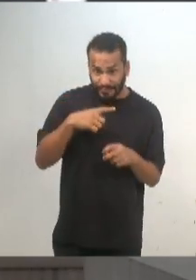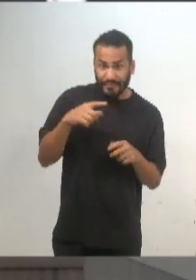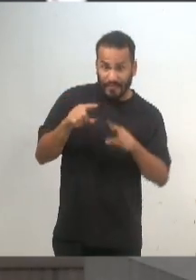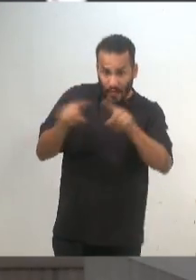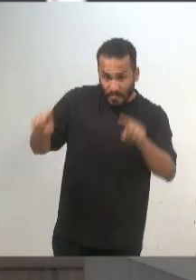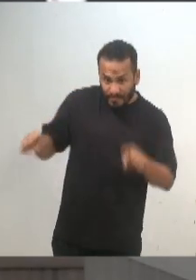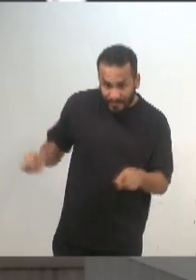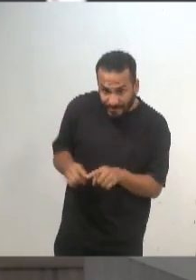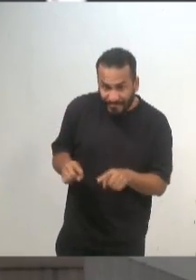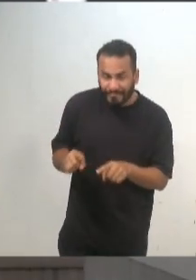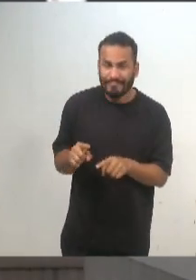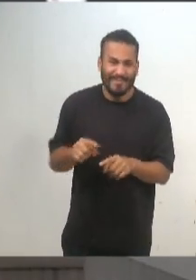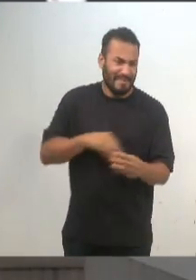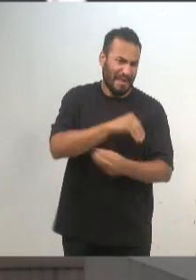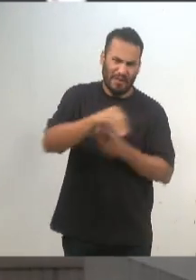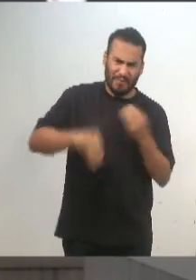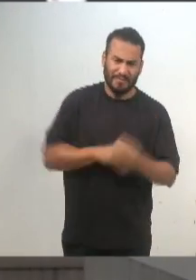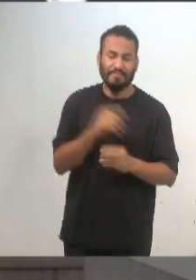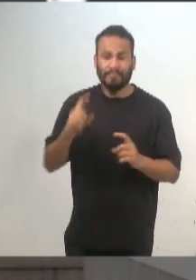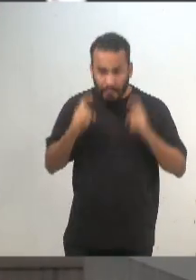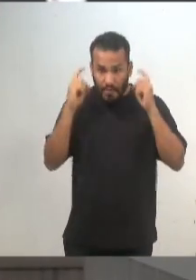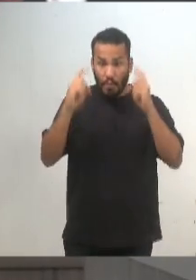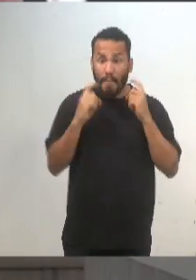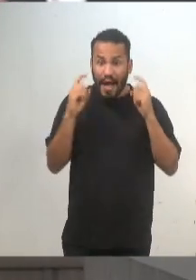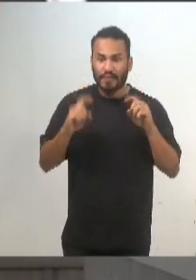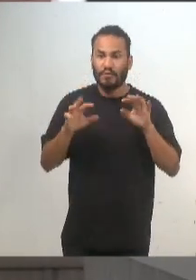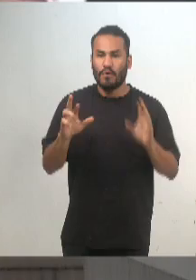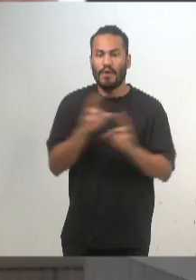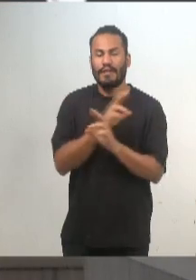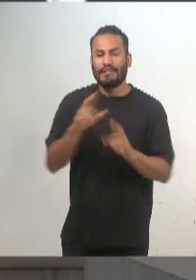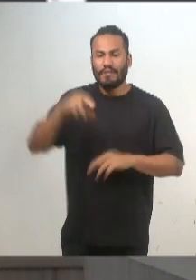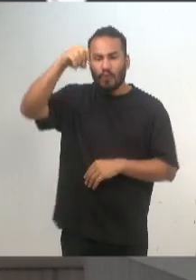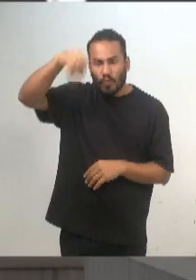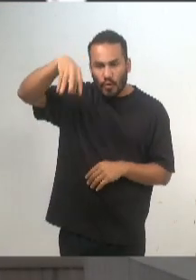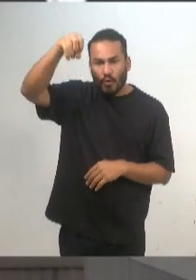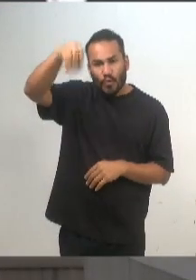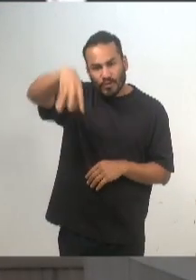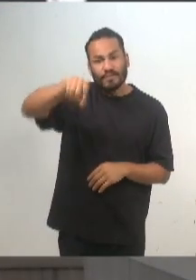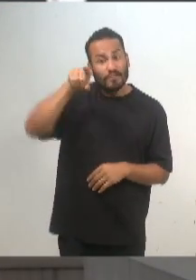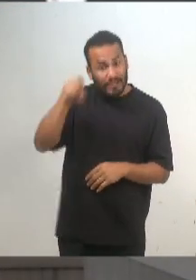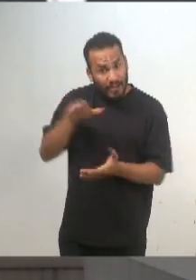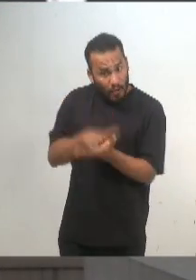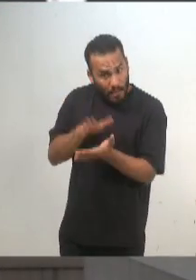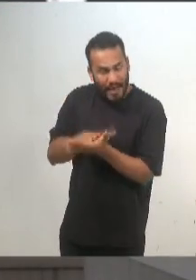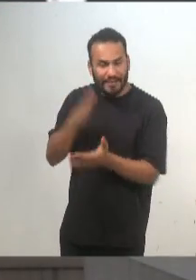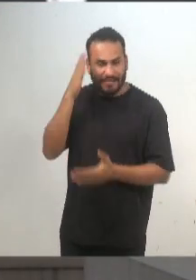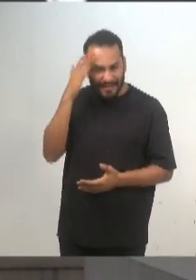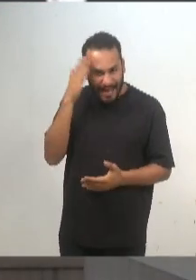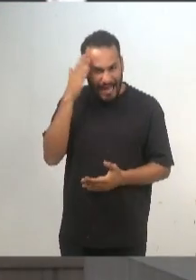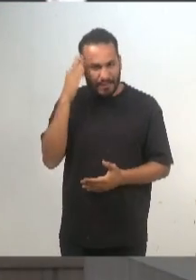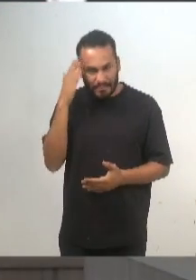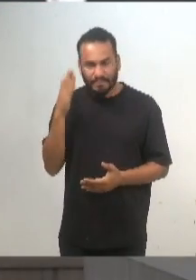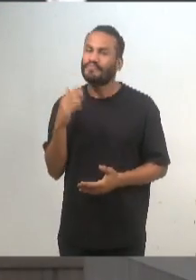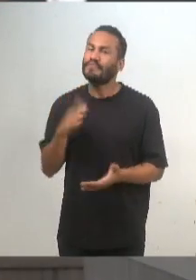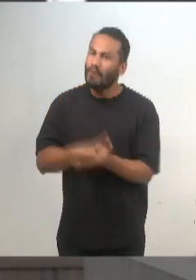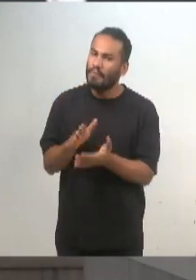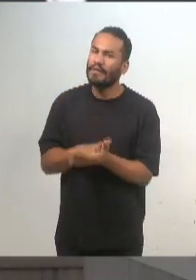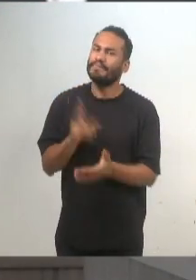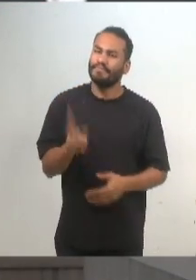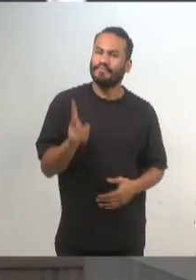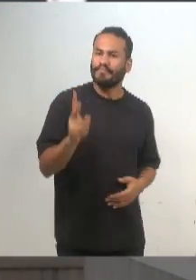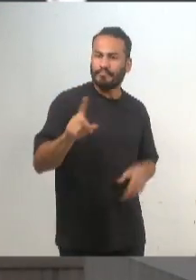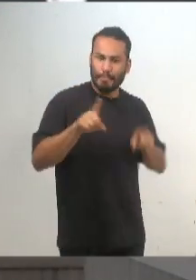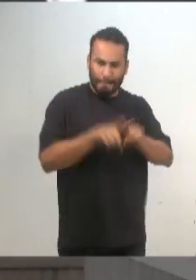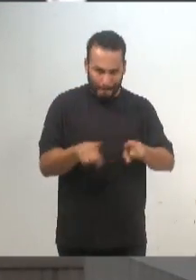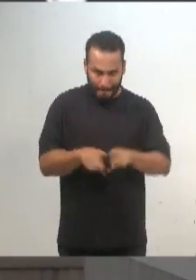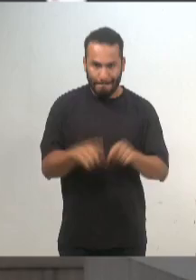né? Está uma verdadeira bagunça. Estamos preocupados com a relação à iluminação pública. Vossa Excelência tem cobrado, sabe que nós estamos cobrando constantemente